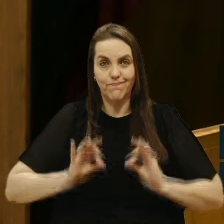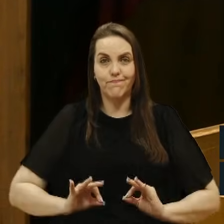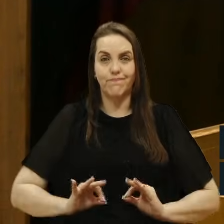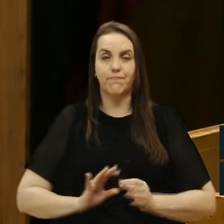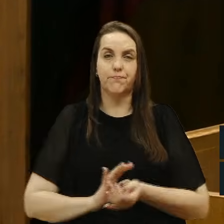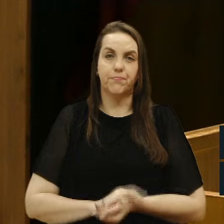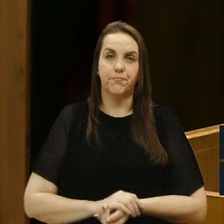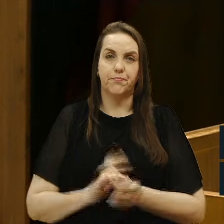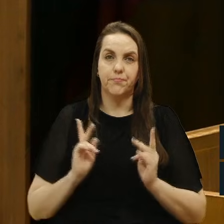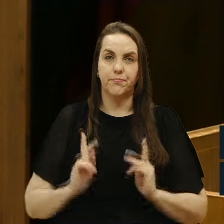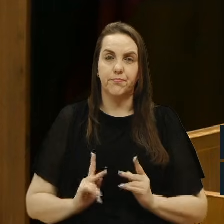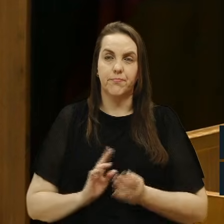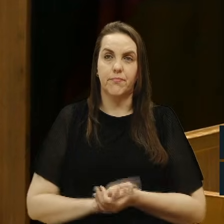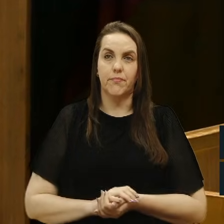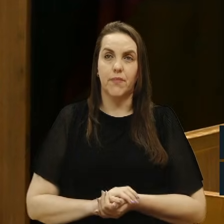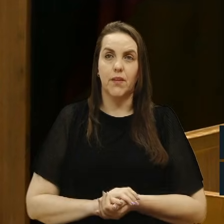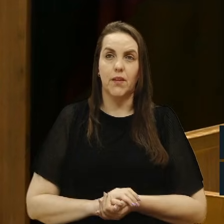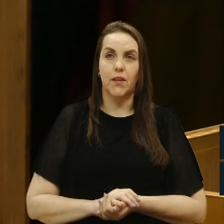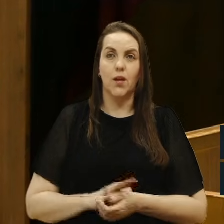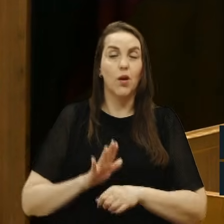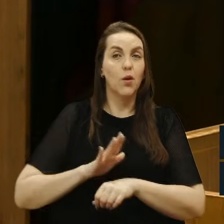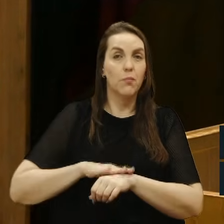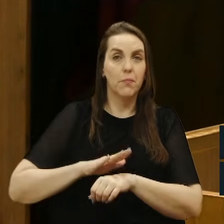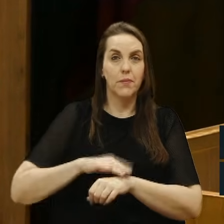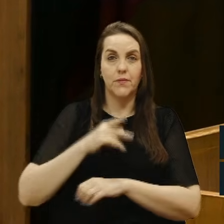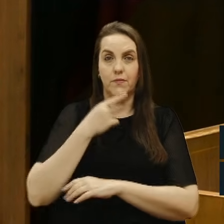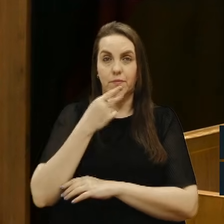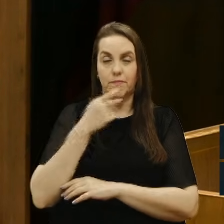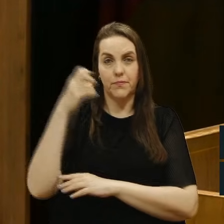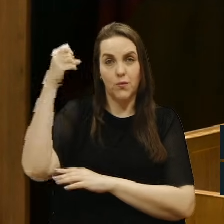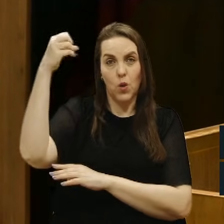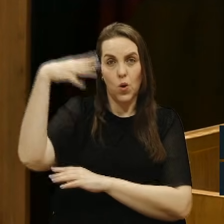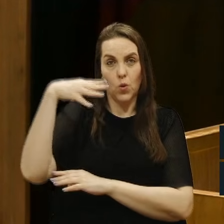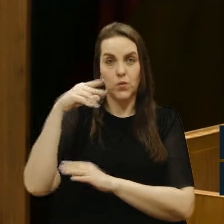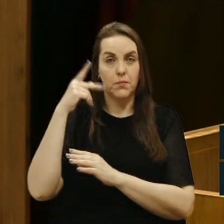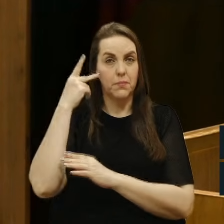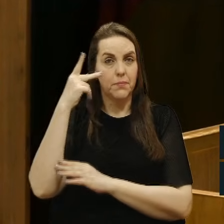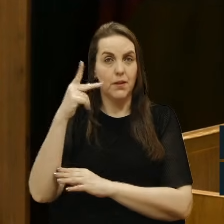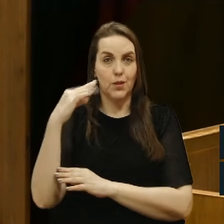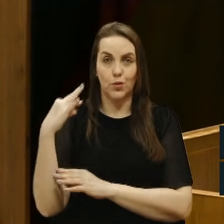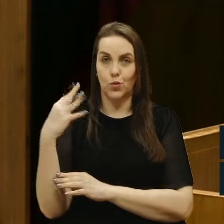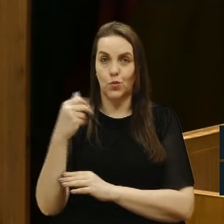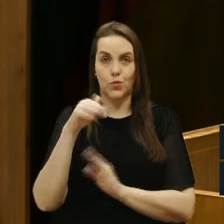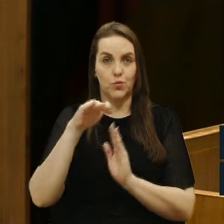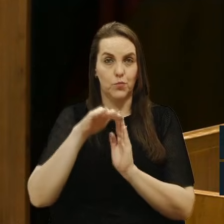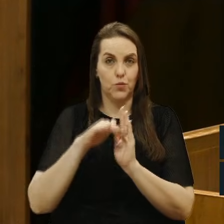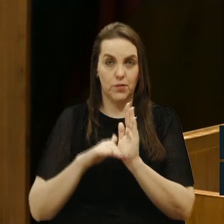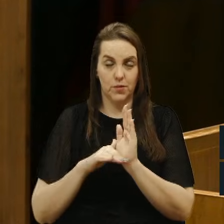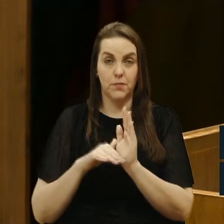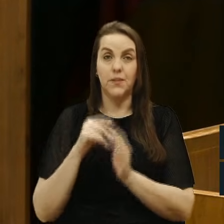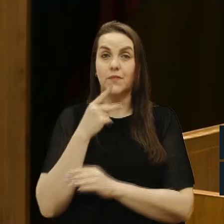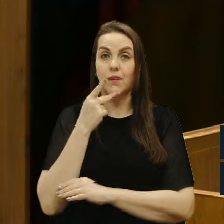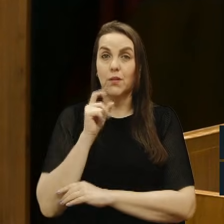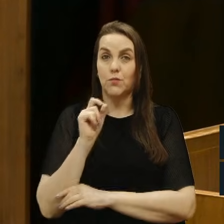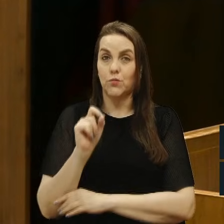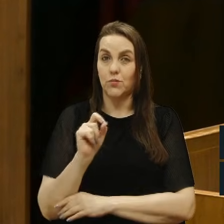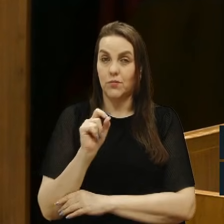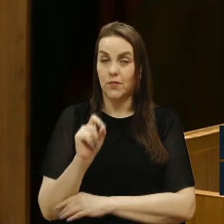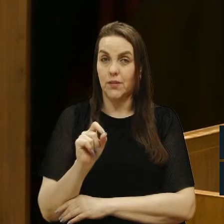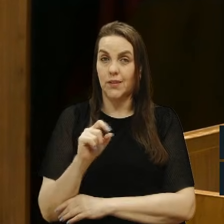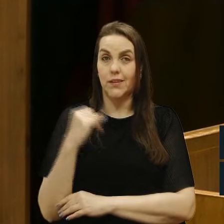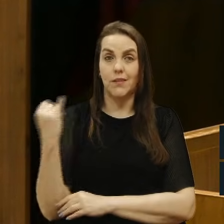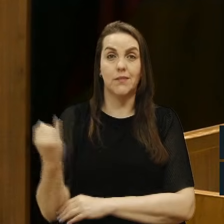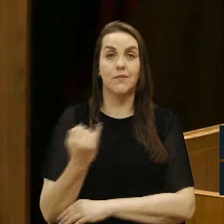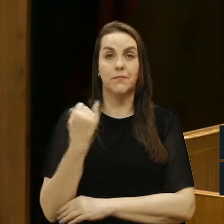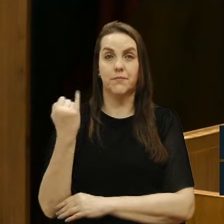pessoa. Quando a gente fala do programa Luz para Todos, a gente está falando de uma coisa muito importante na